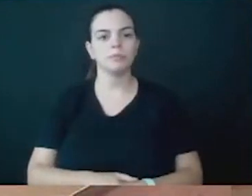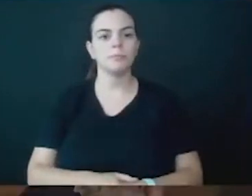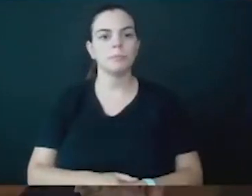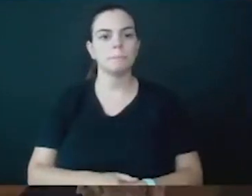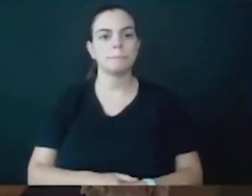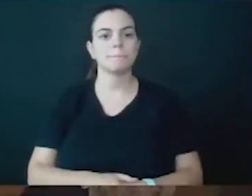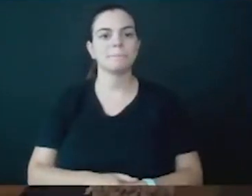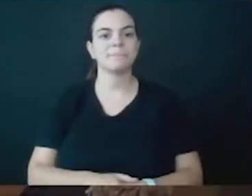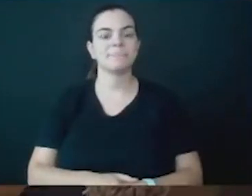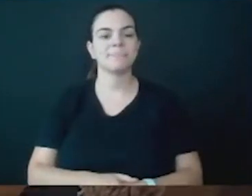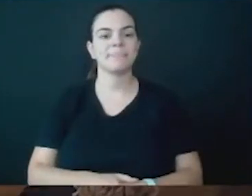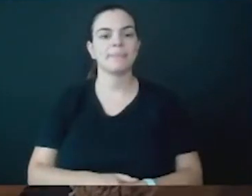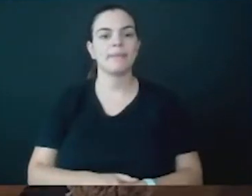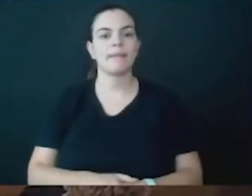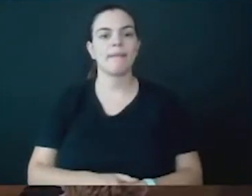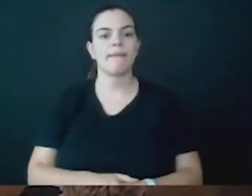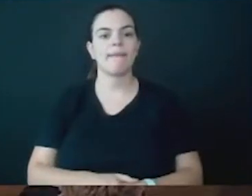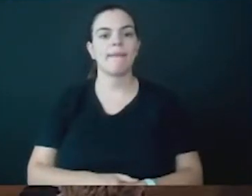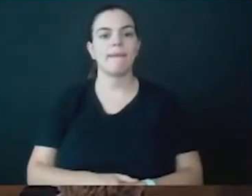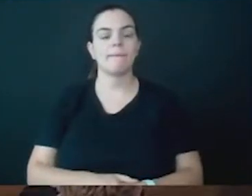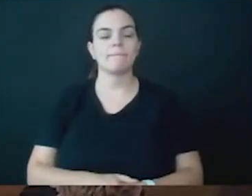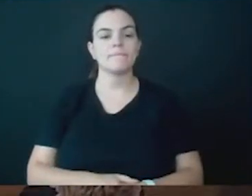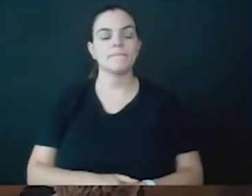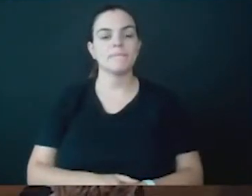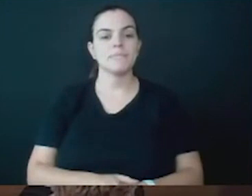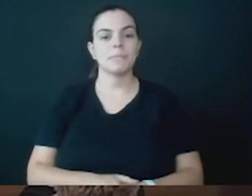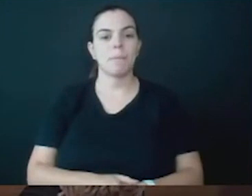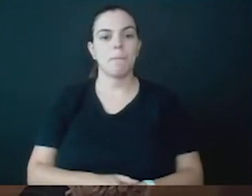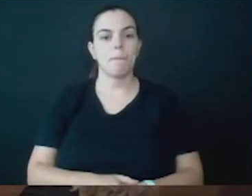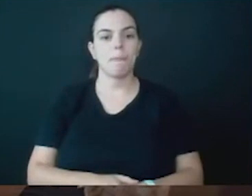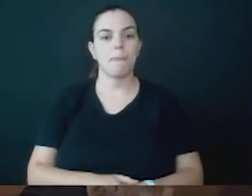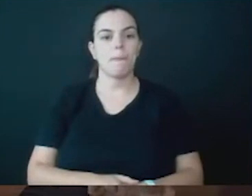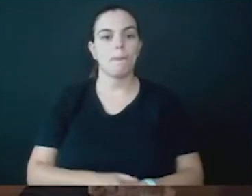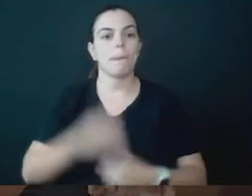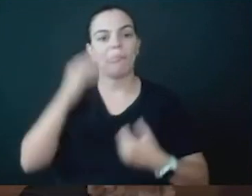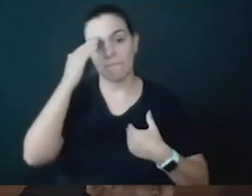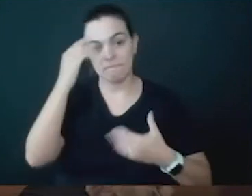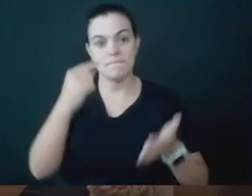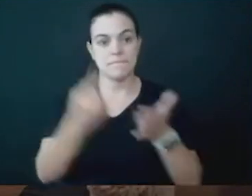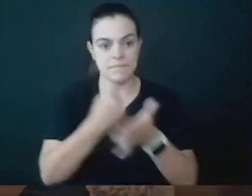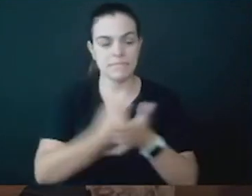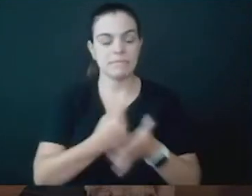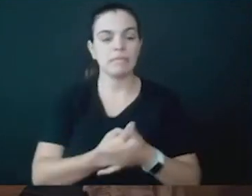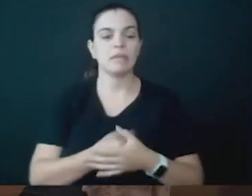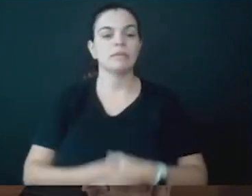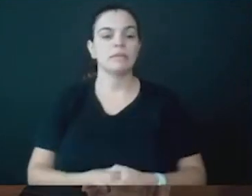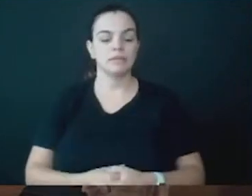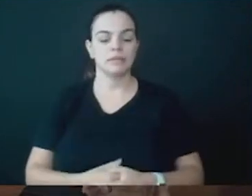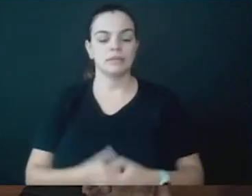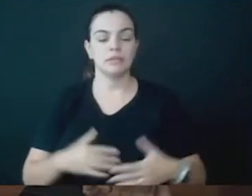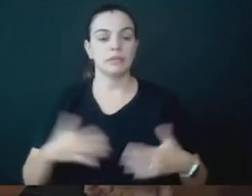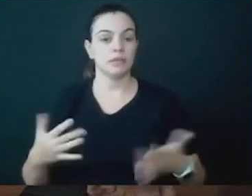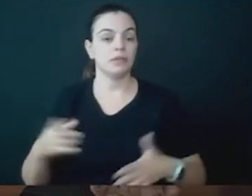Então, as devolutivas agora desse bloco. Bom, obrigado pelas perguntas. Muitas das perguntas feitas aqui,